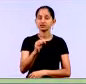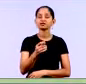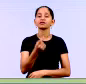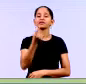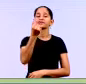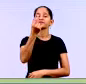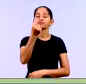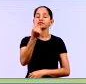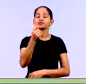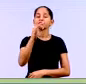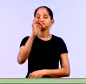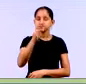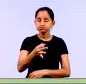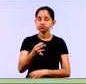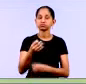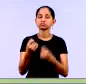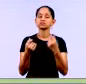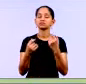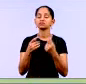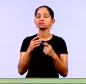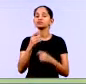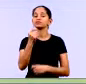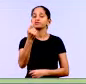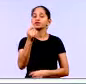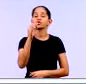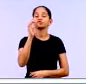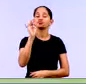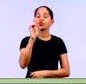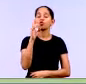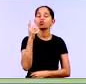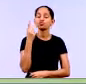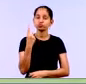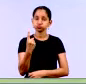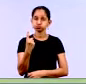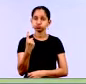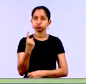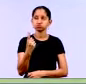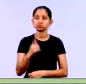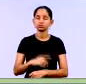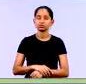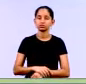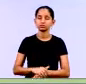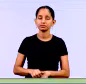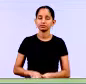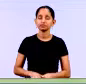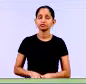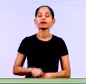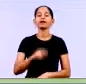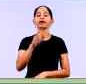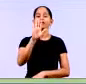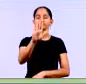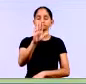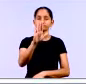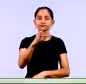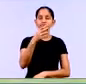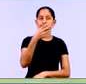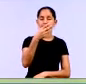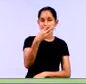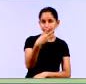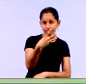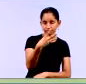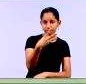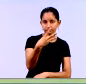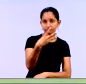Valor da unidade, valor unitário da matéria-prima. Olha aqui, eu acho que é 3.201, você não quer conferir? Vamos